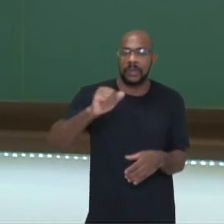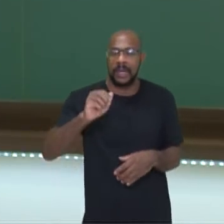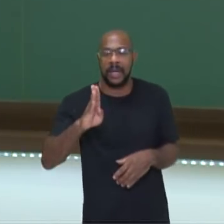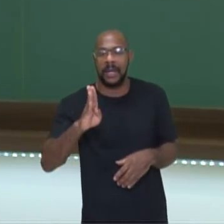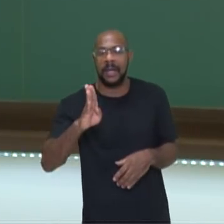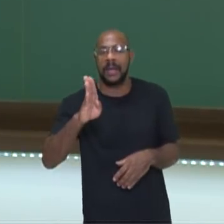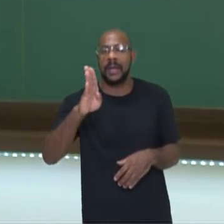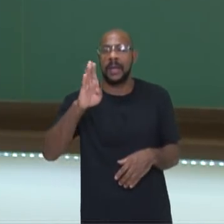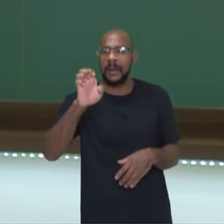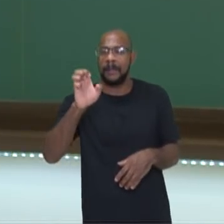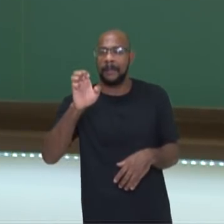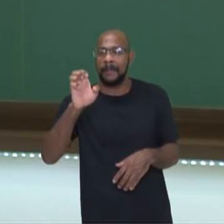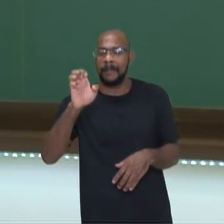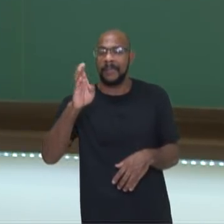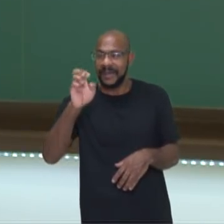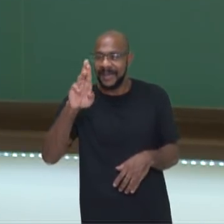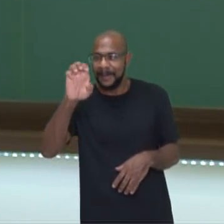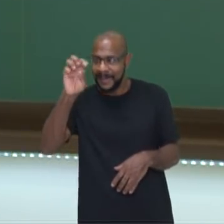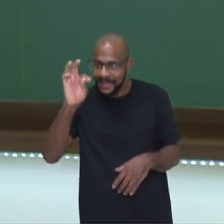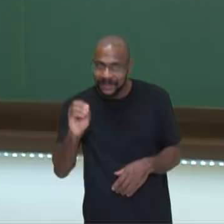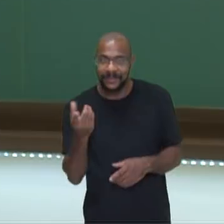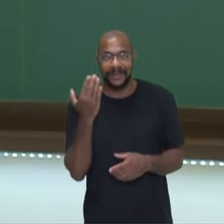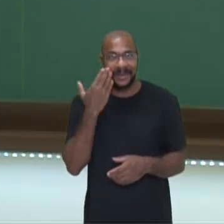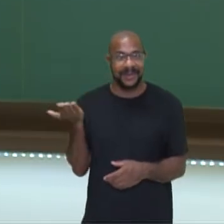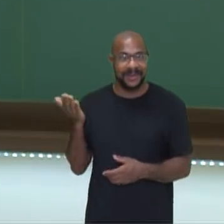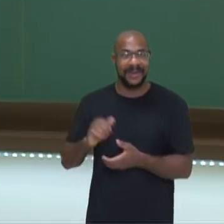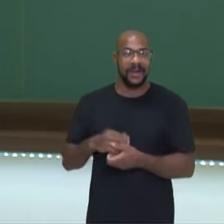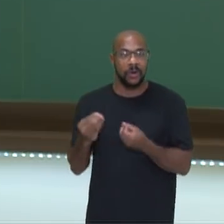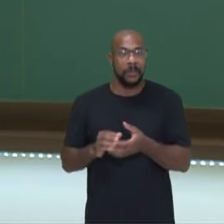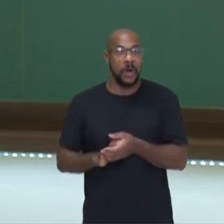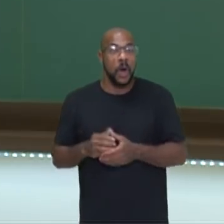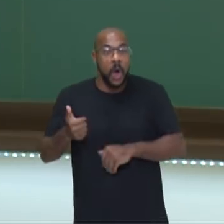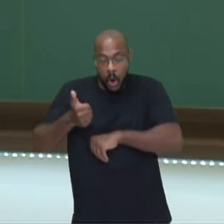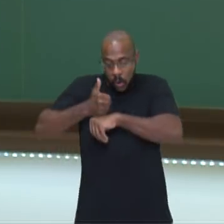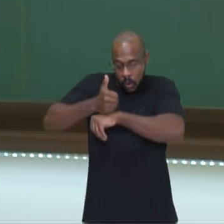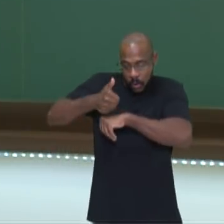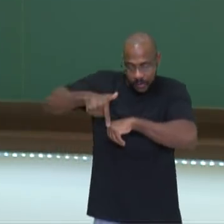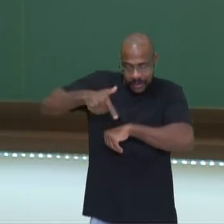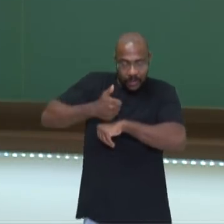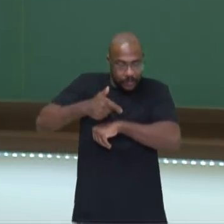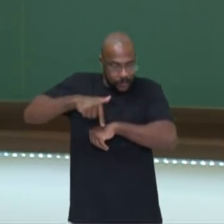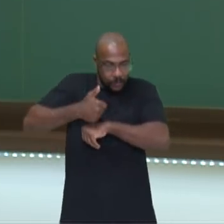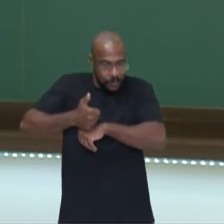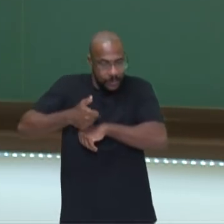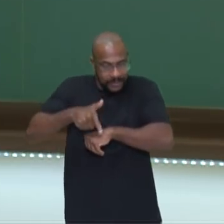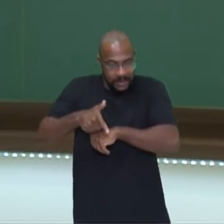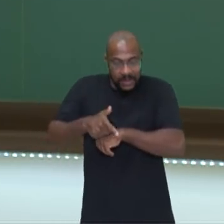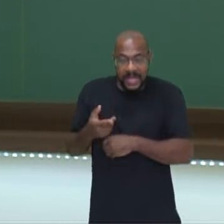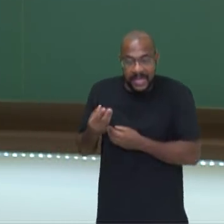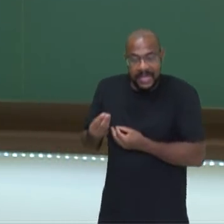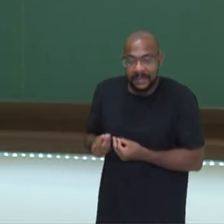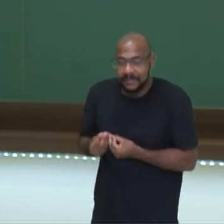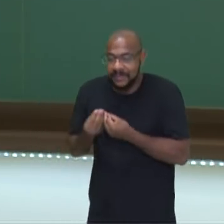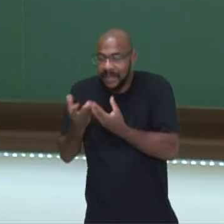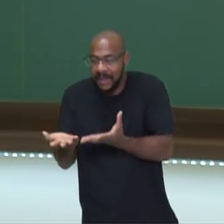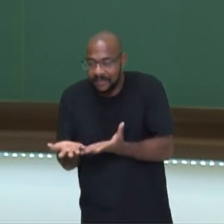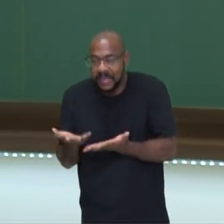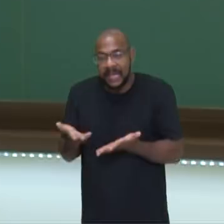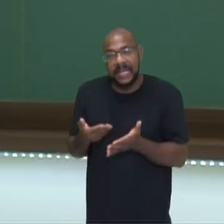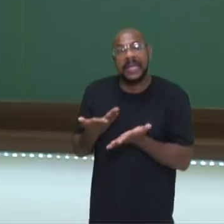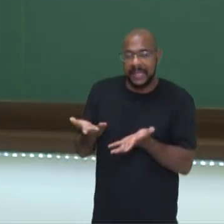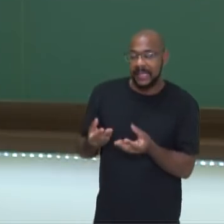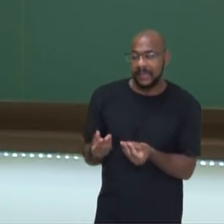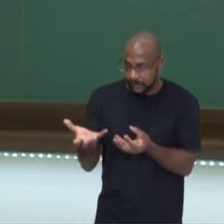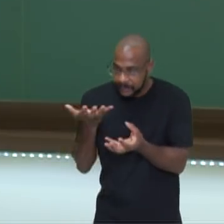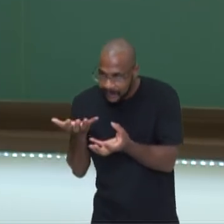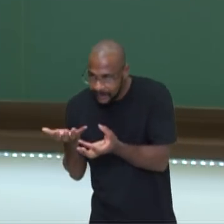Esse coronel oferecia votos para os deputados e senadores, e esses deputados e senadores então